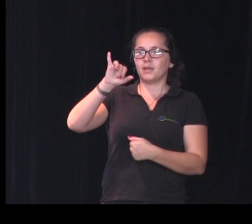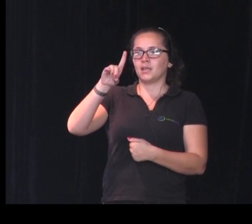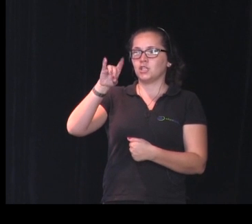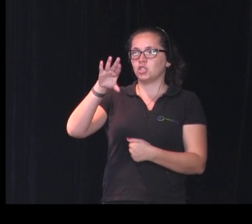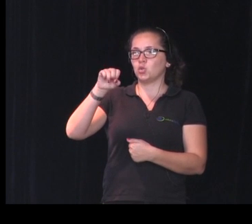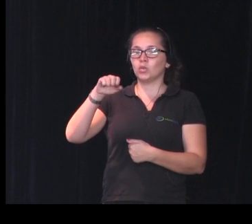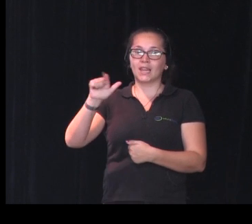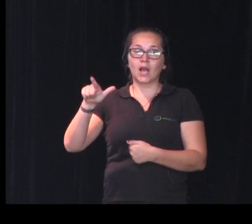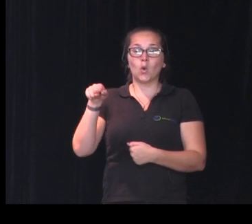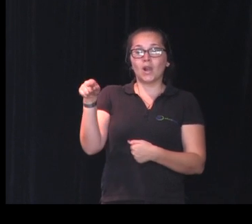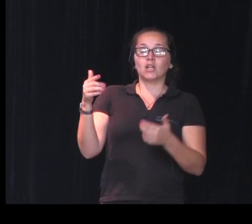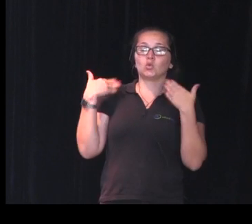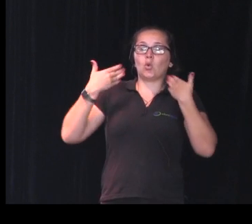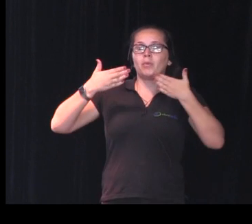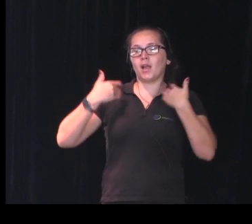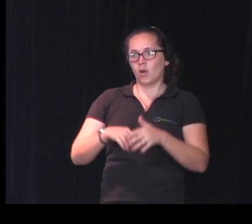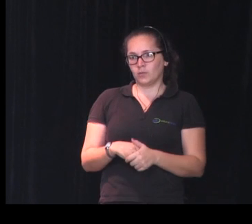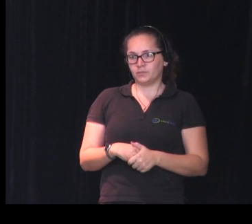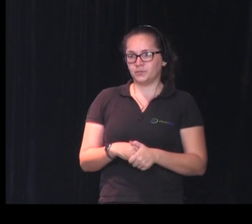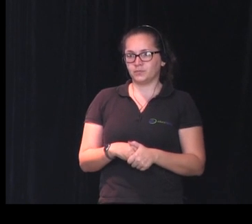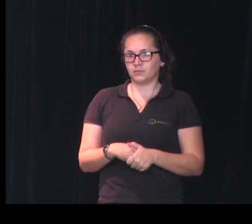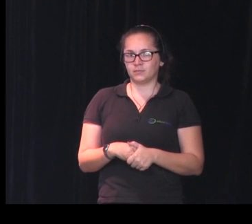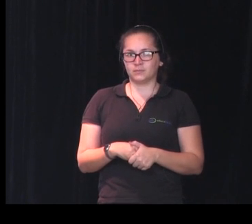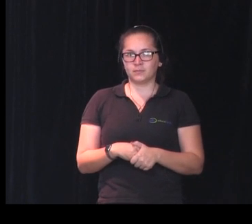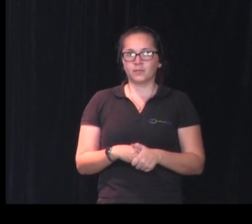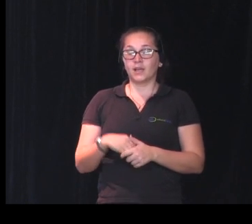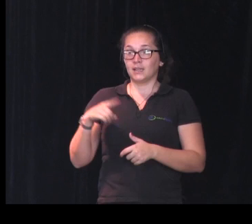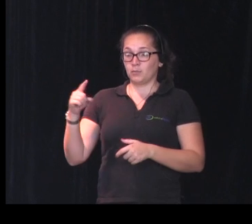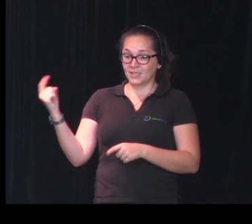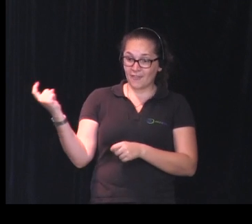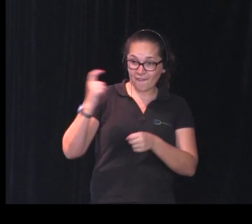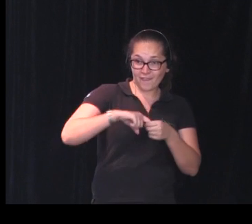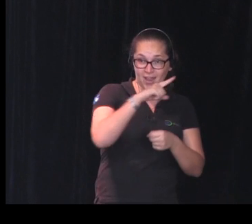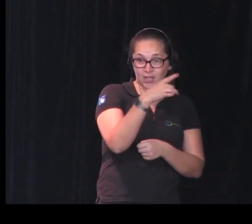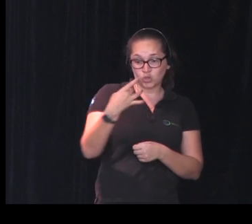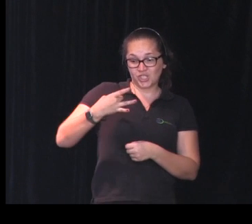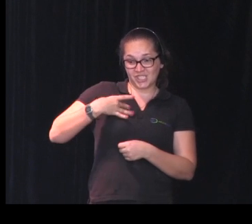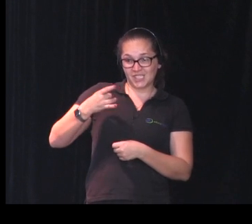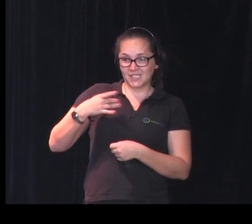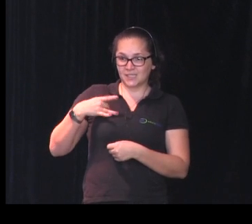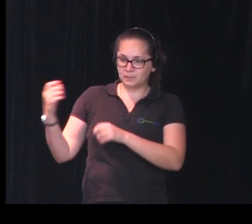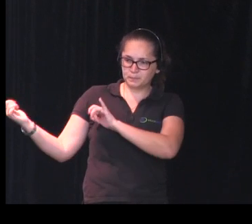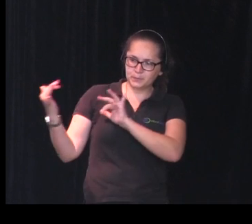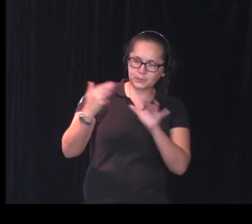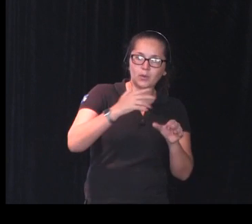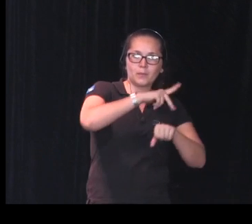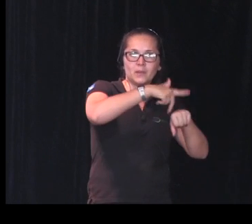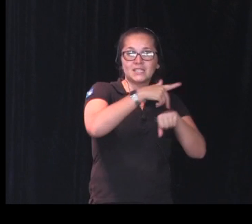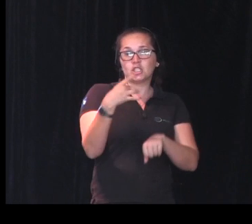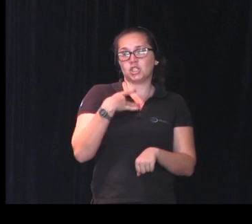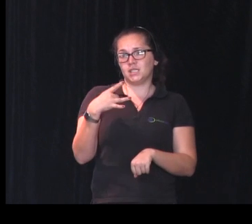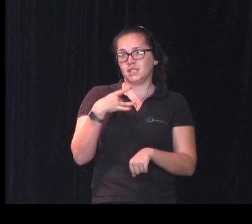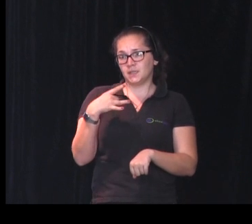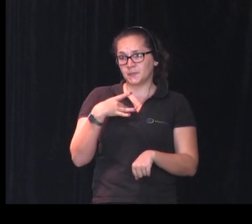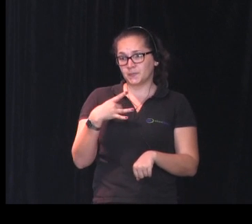América meridional, nesta América tropical. Cláudio Gás chega ao Chile,